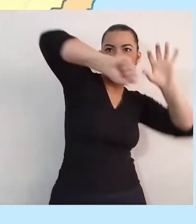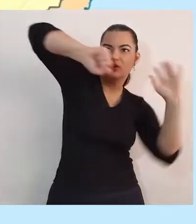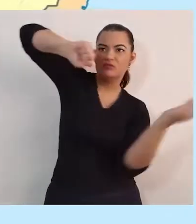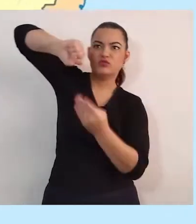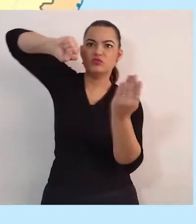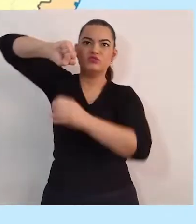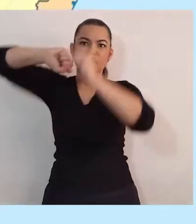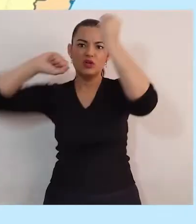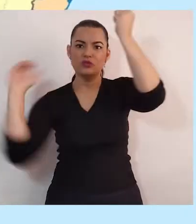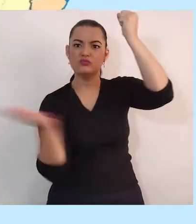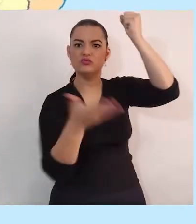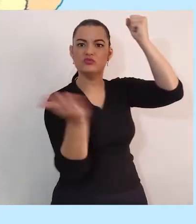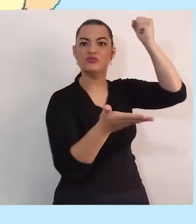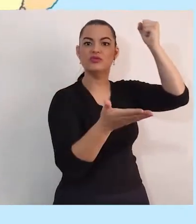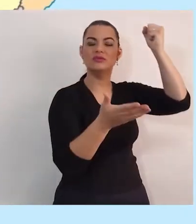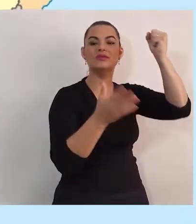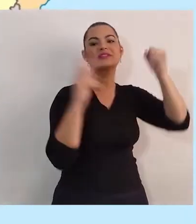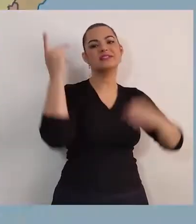aí, ó.